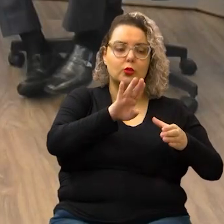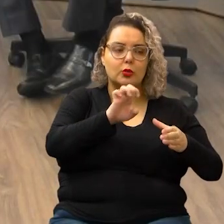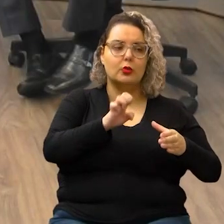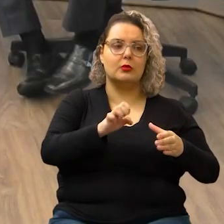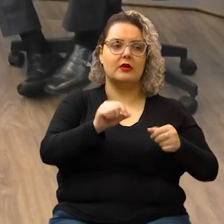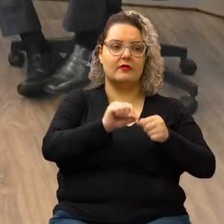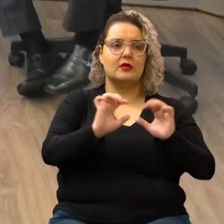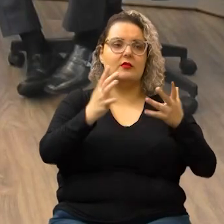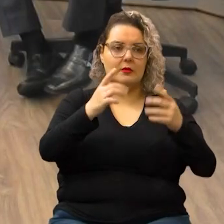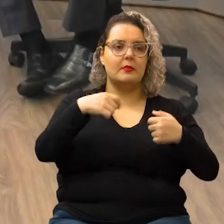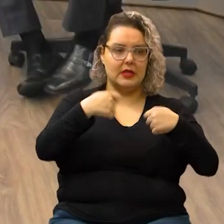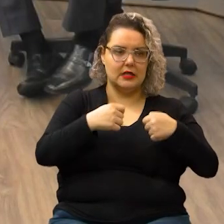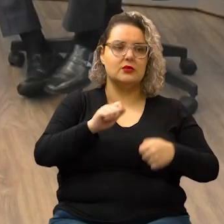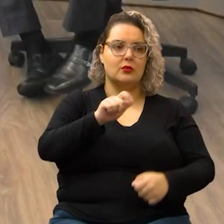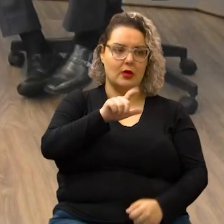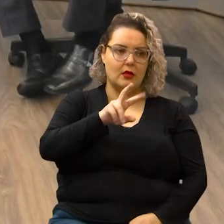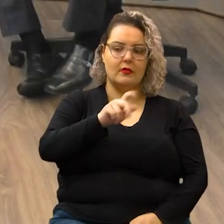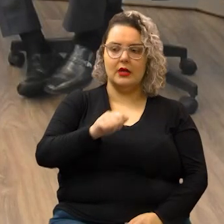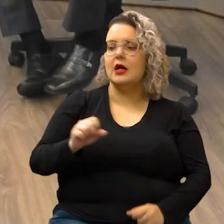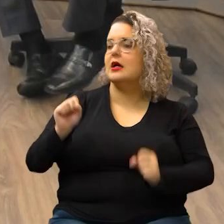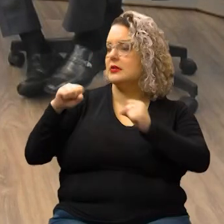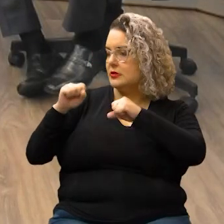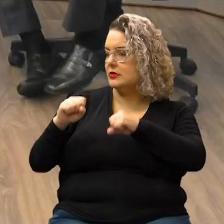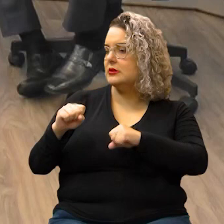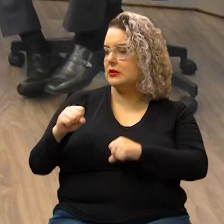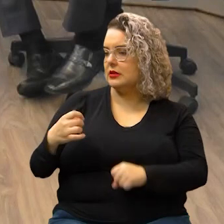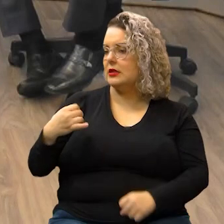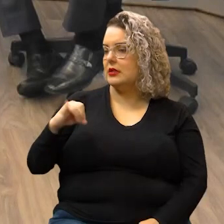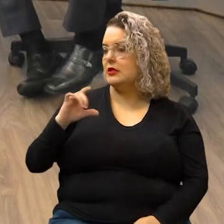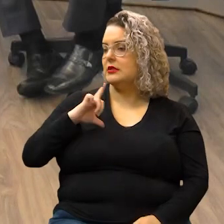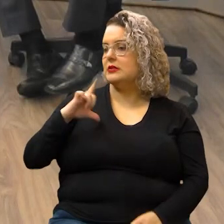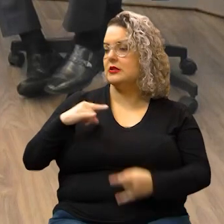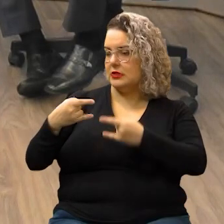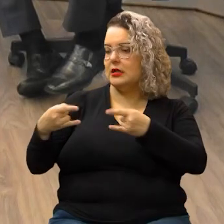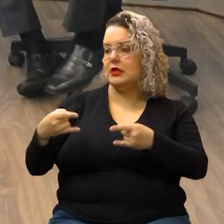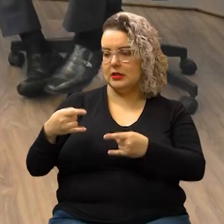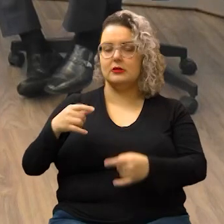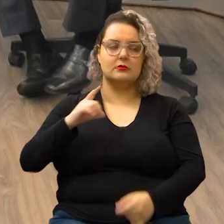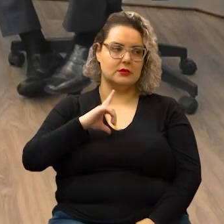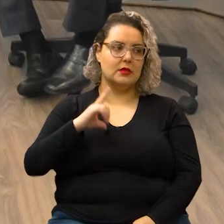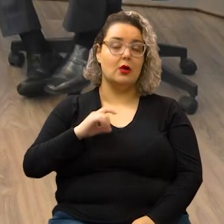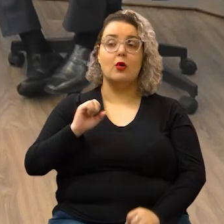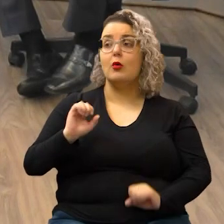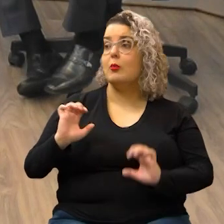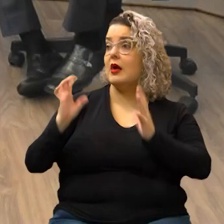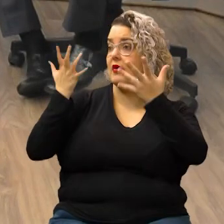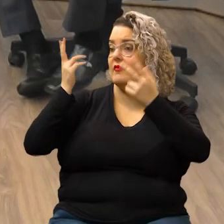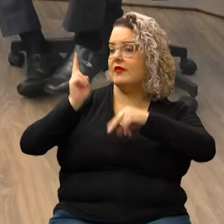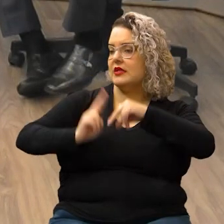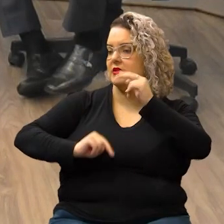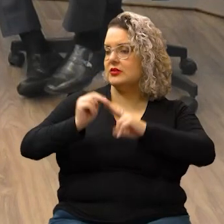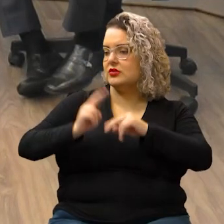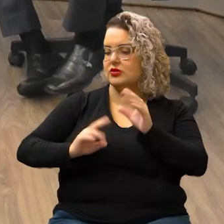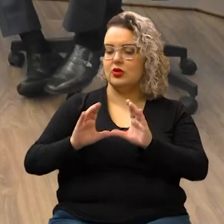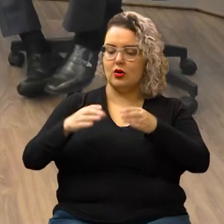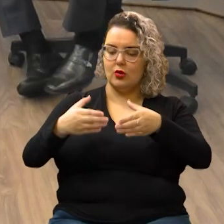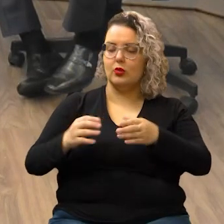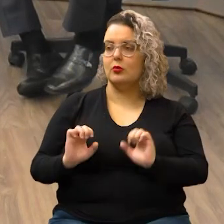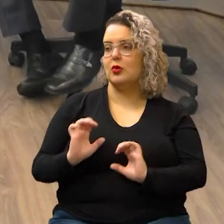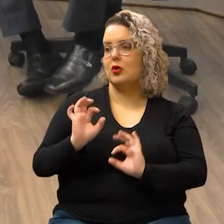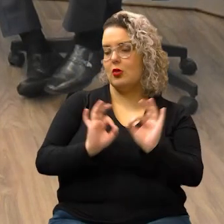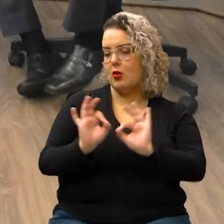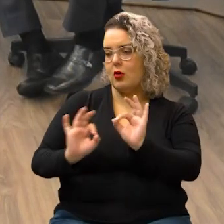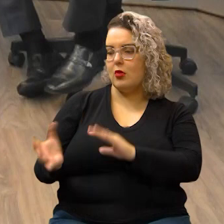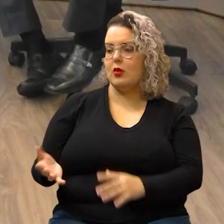o alvará também? Sim. Né? O clube, se tem ingresso, né? Sim. Uma festa junina, por exemplo, que um clube organiza, né? Então,